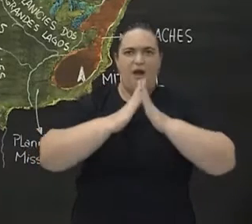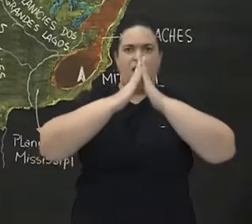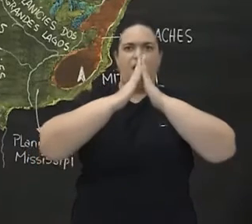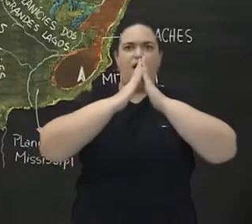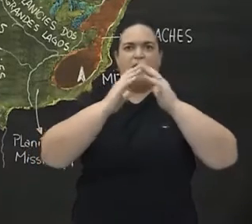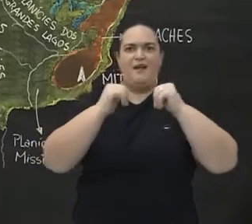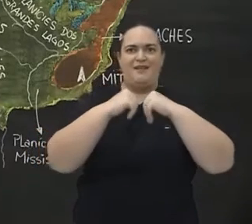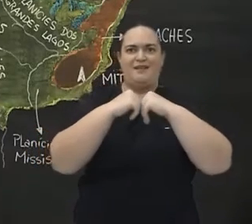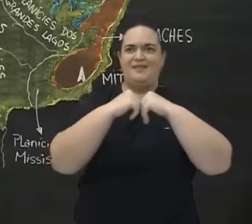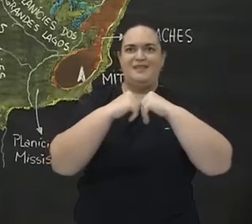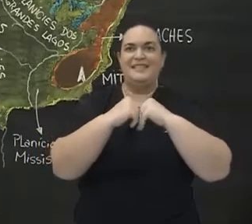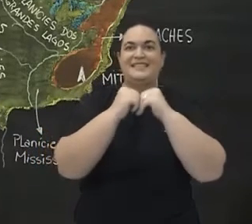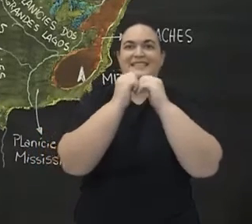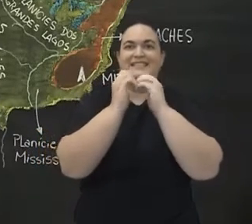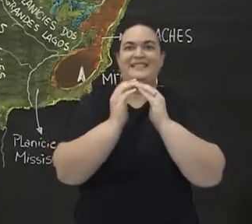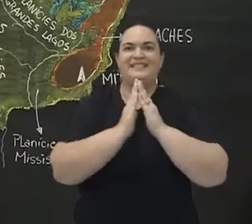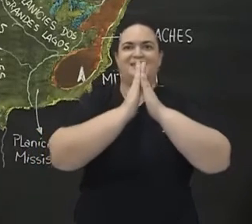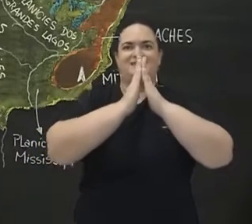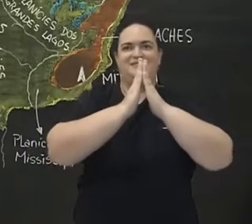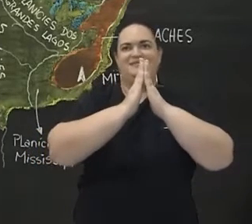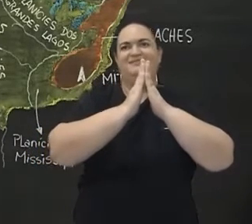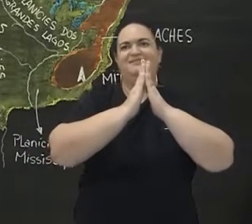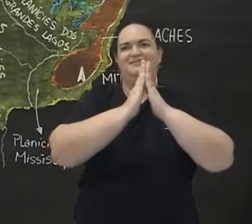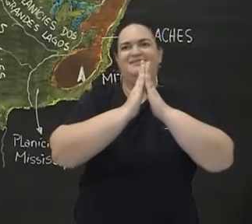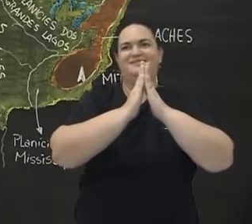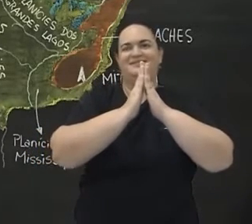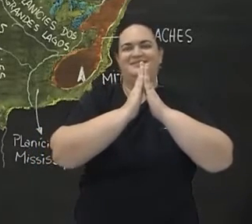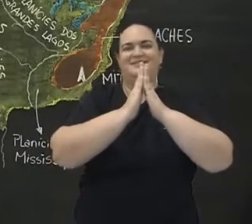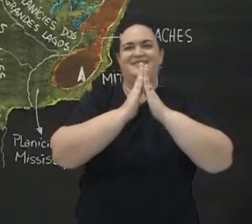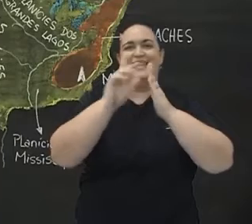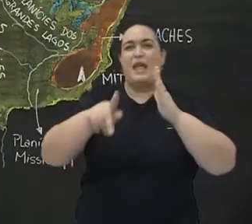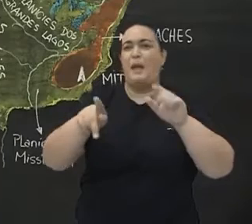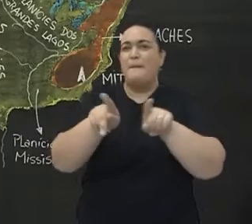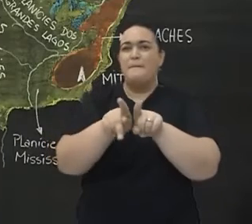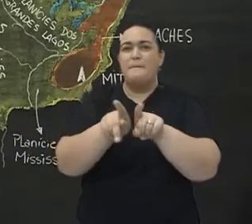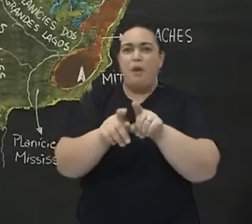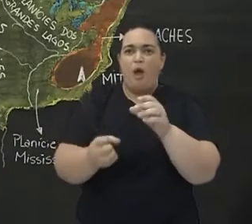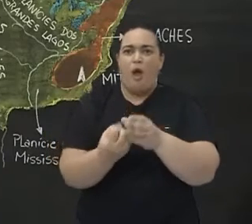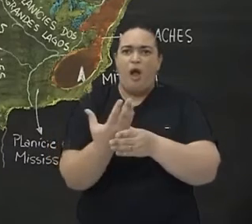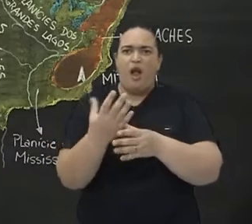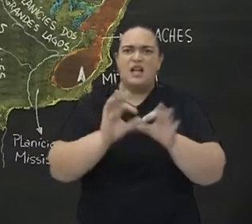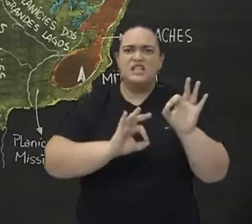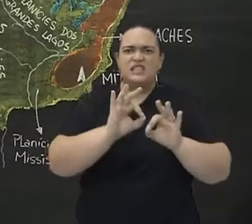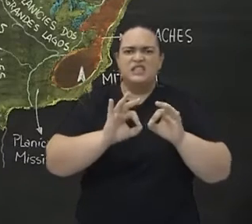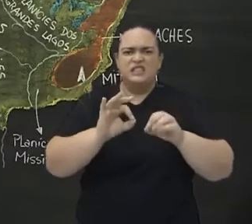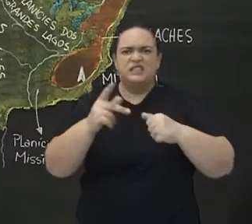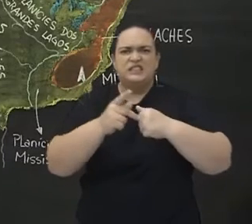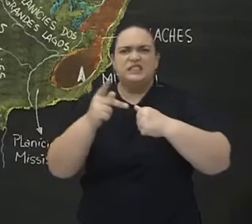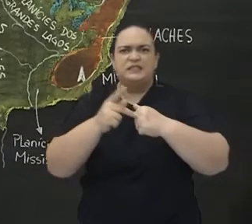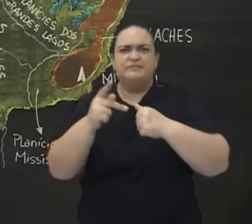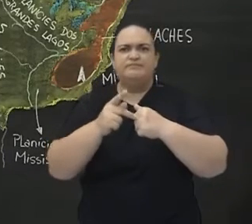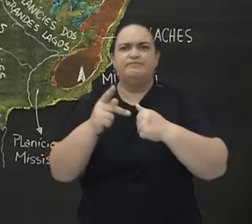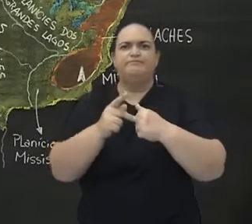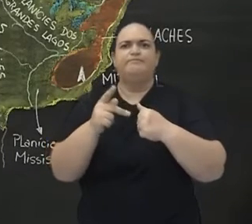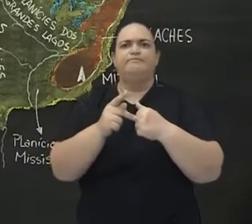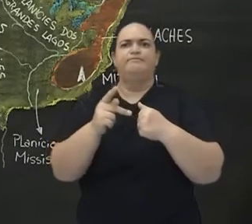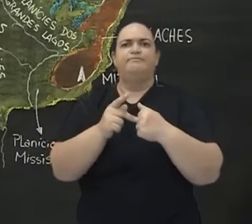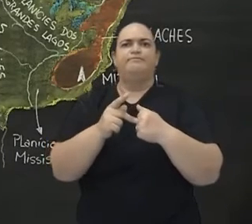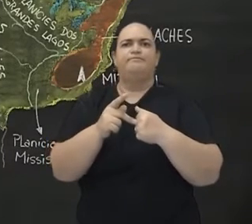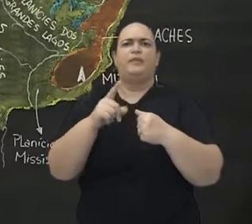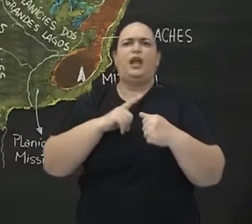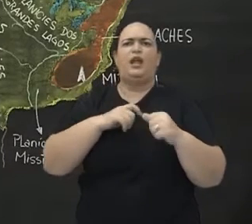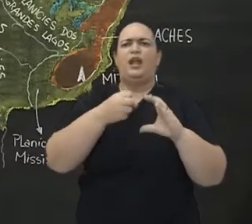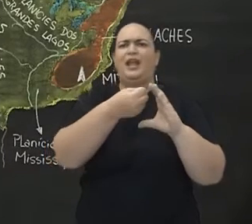modernos. Esses dobramentos modernos, eles têm formação rochosa, principalmente, aí de